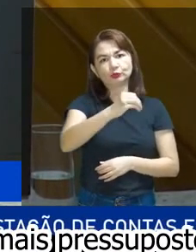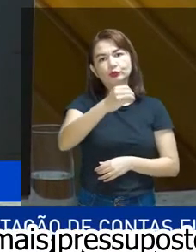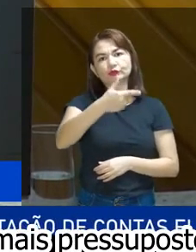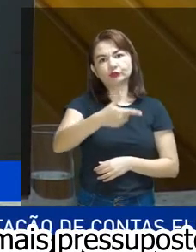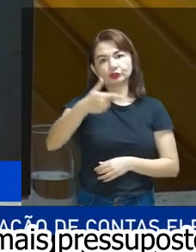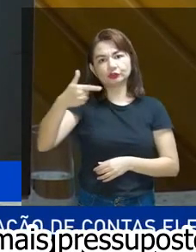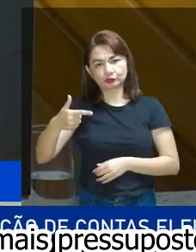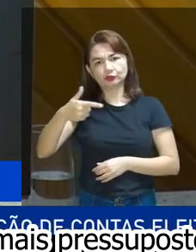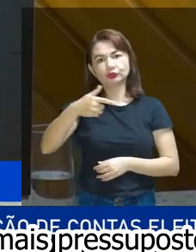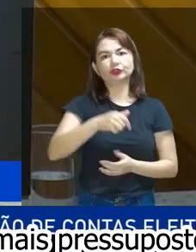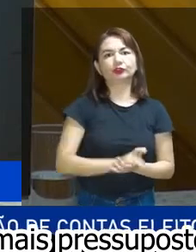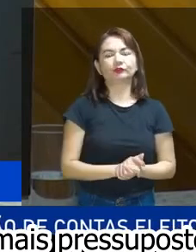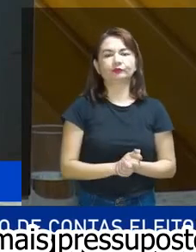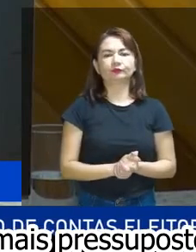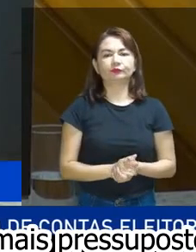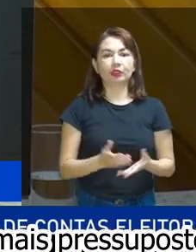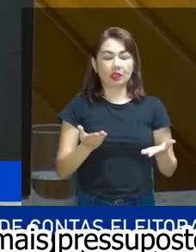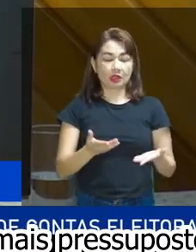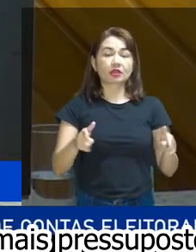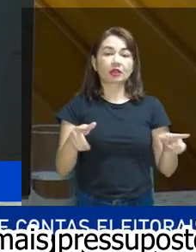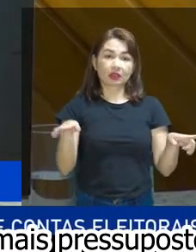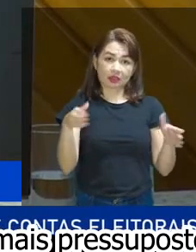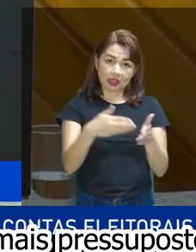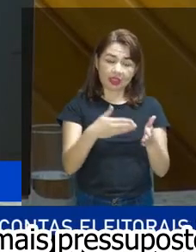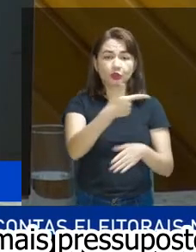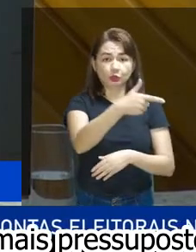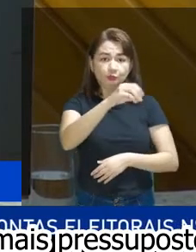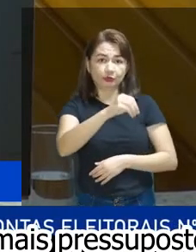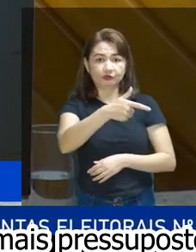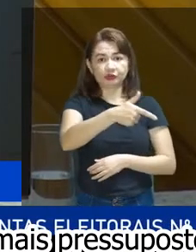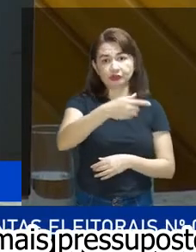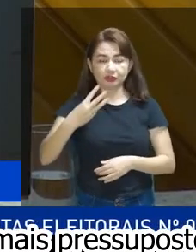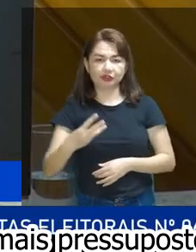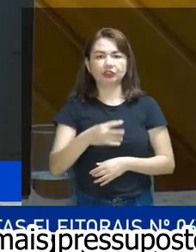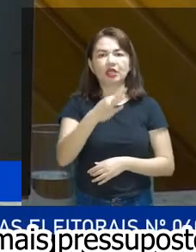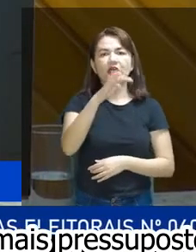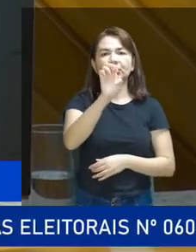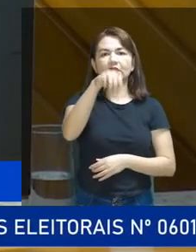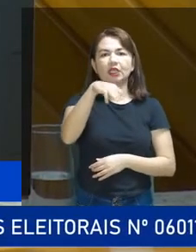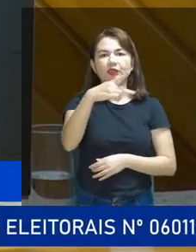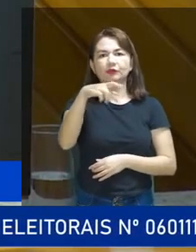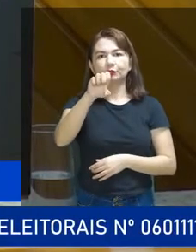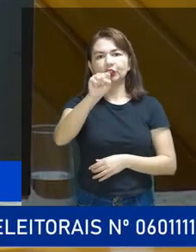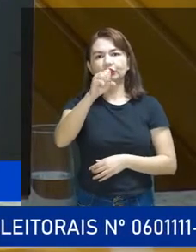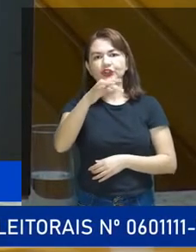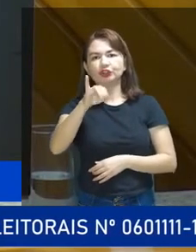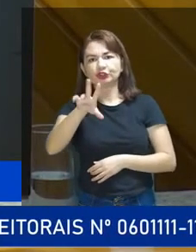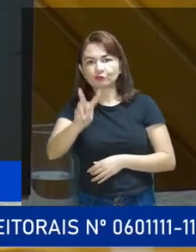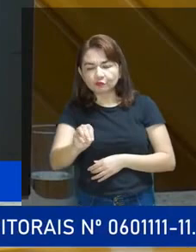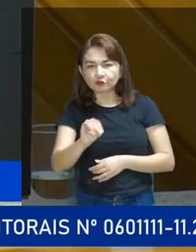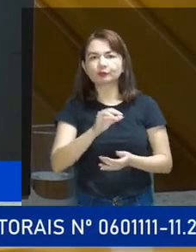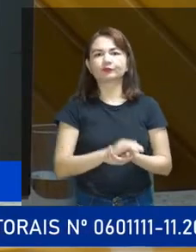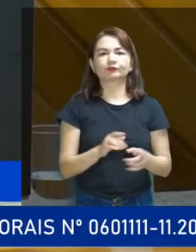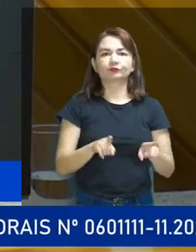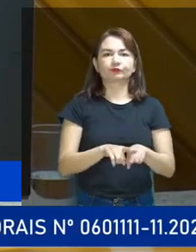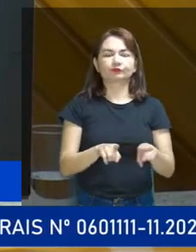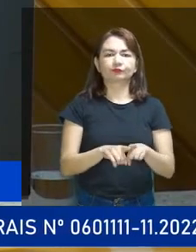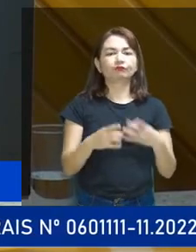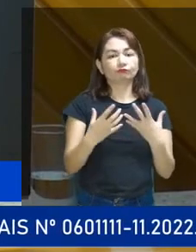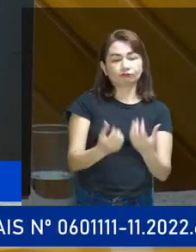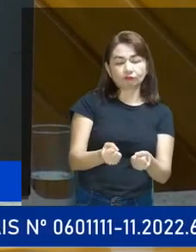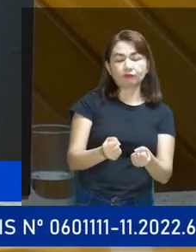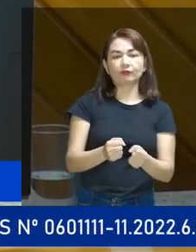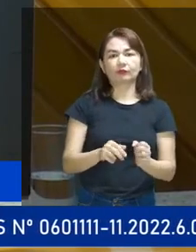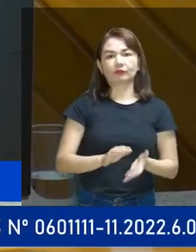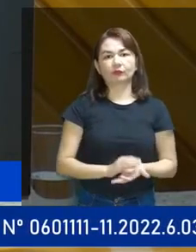de 2023, sendo, portanto, tempestivos. Presentes os demais pressupostos de admissibilidade, conheço